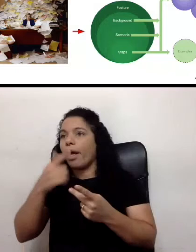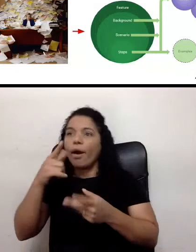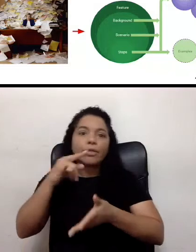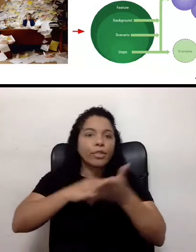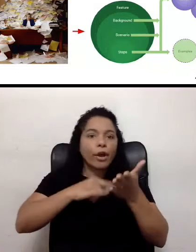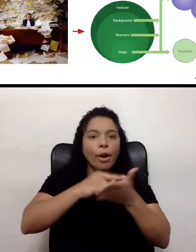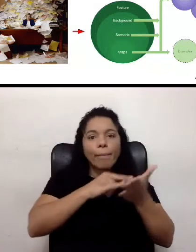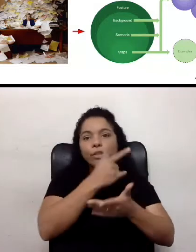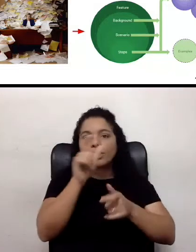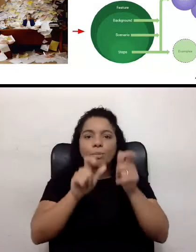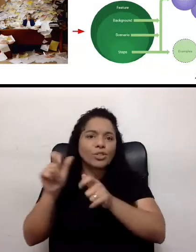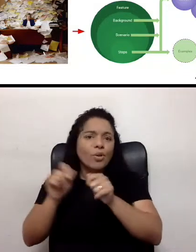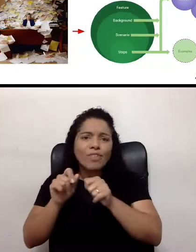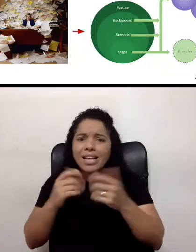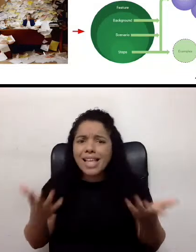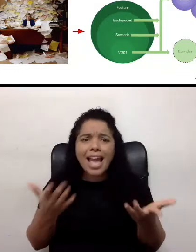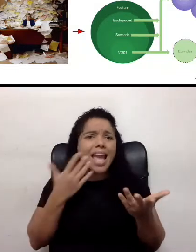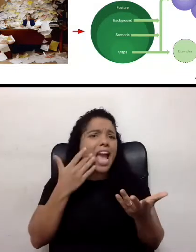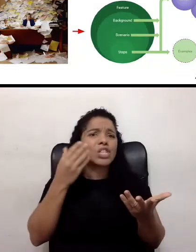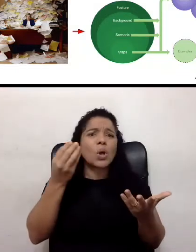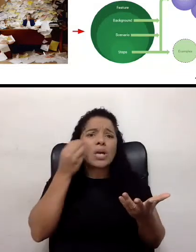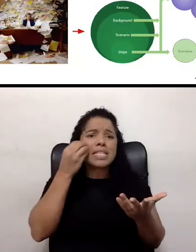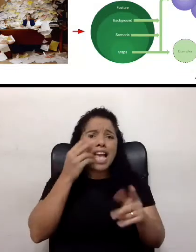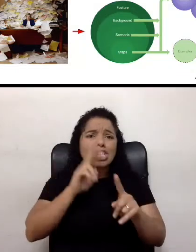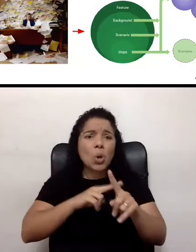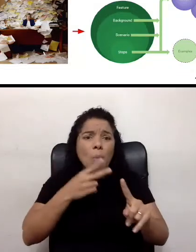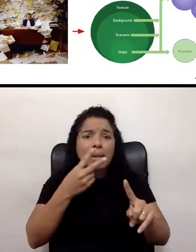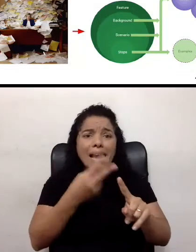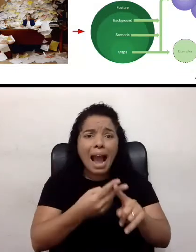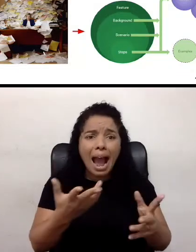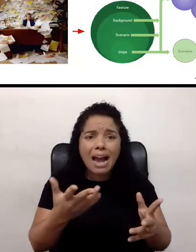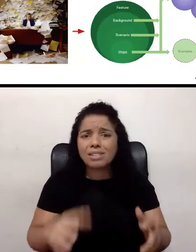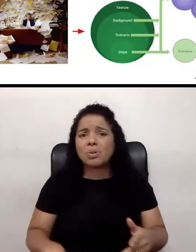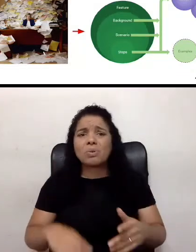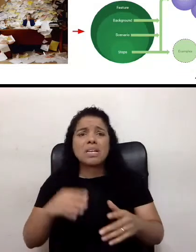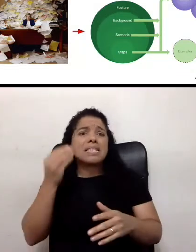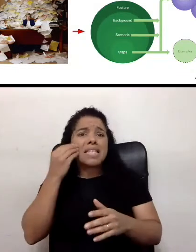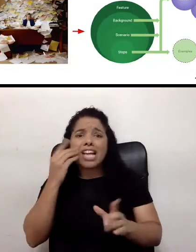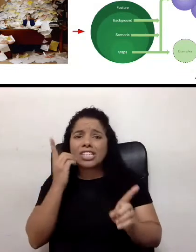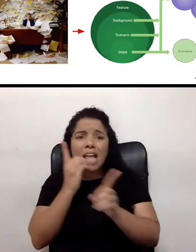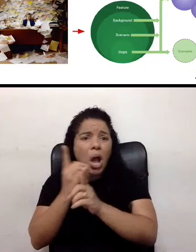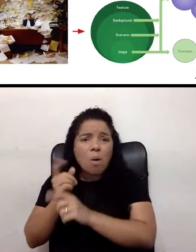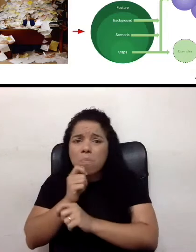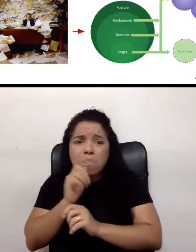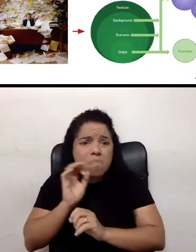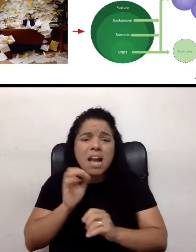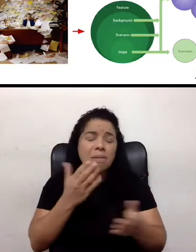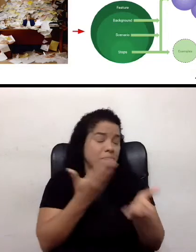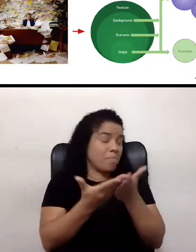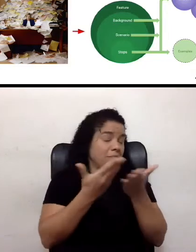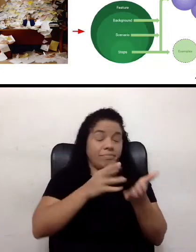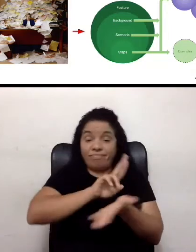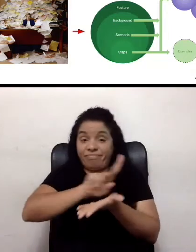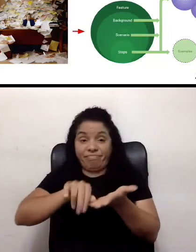outras pessoas estão fazendo, testes duplicados, testes não mapeados, tudo perdido em muita documentação